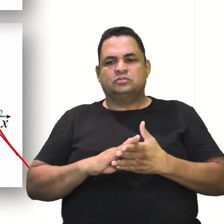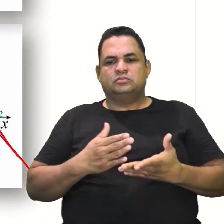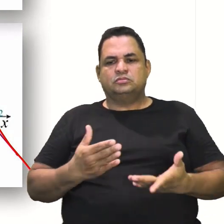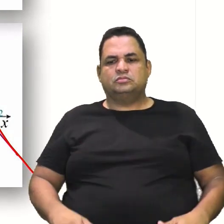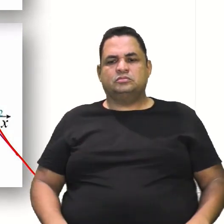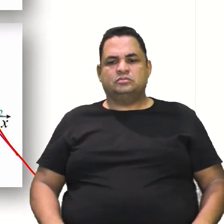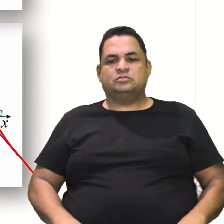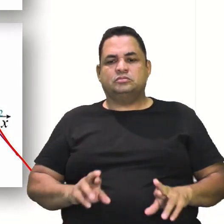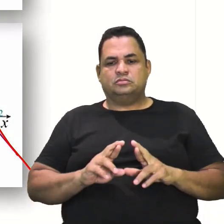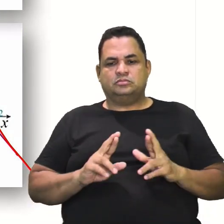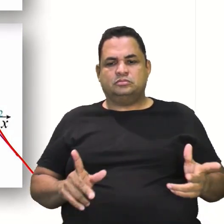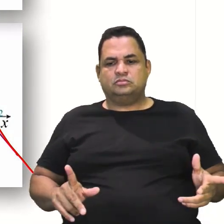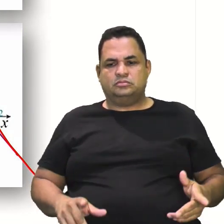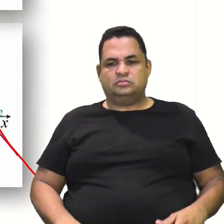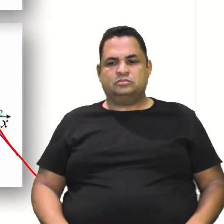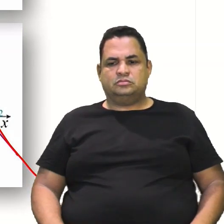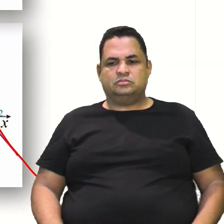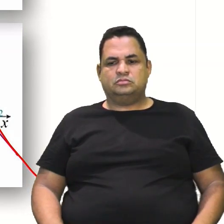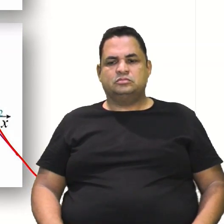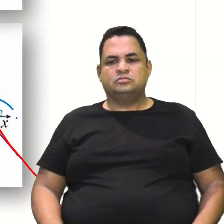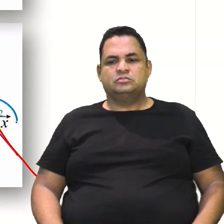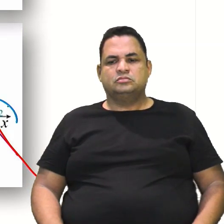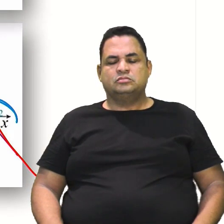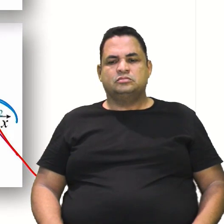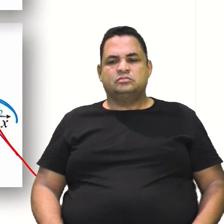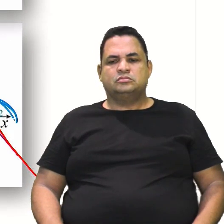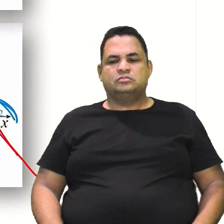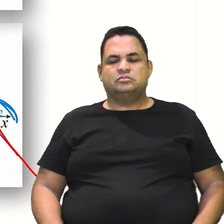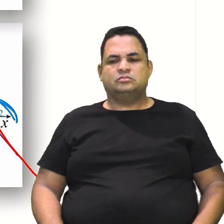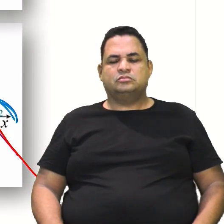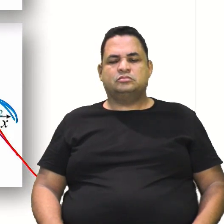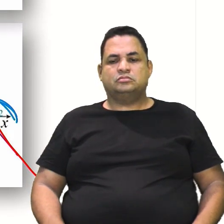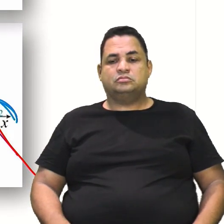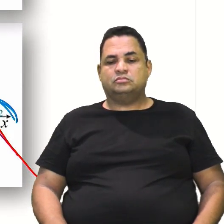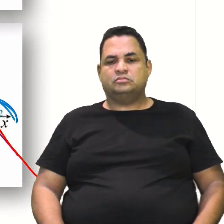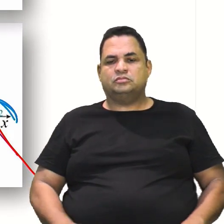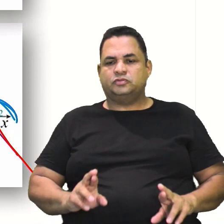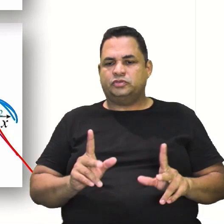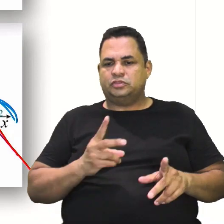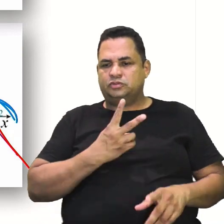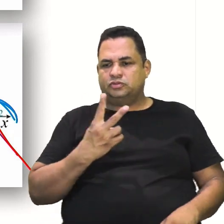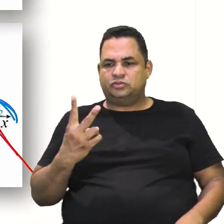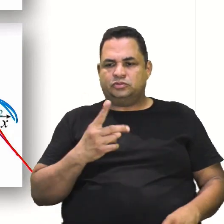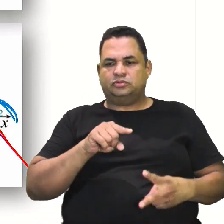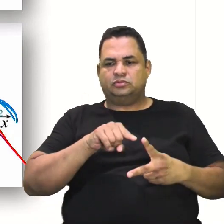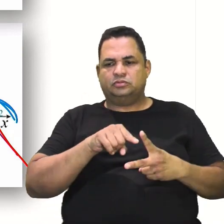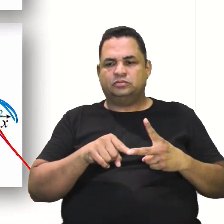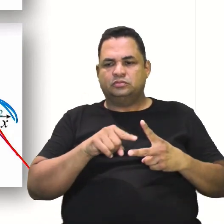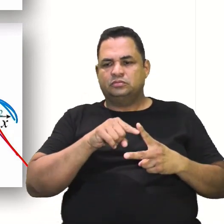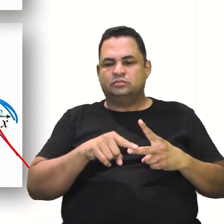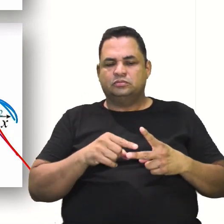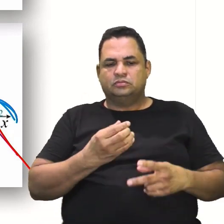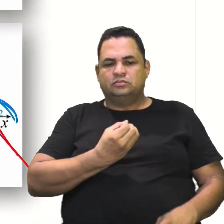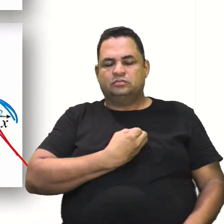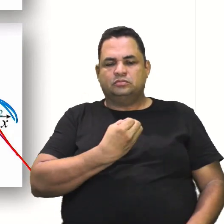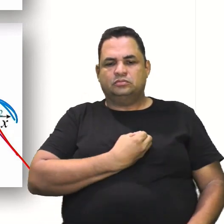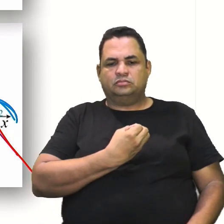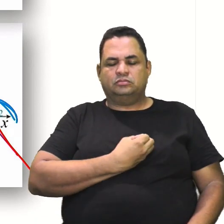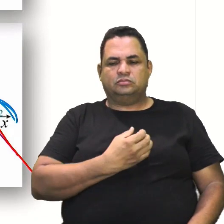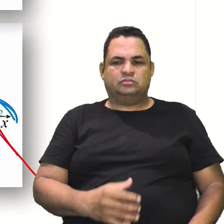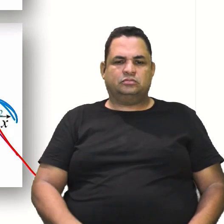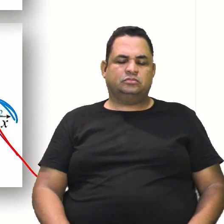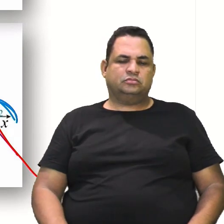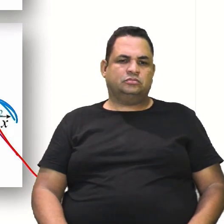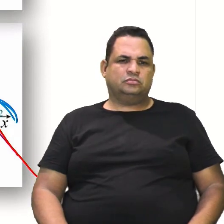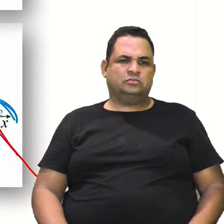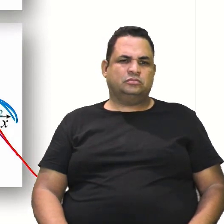esse coeficiente angular é diferente. Desse aqui é um, desse aqui é outro. Tá bom? E aí, então, fica a dica, anota essa